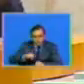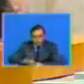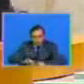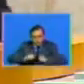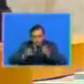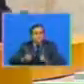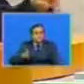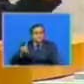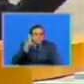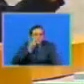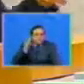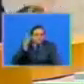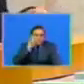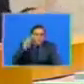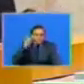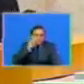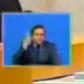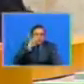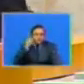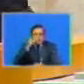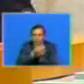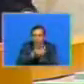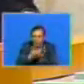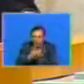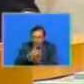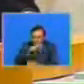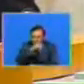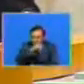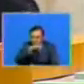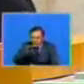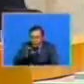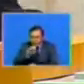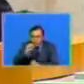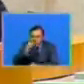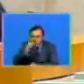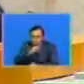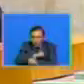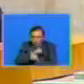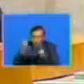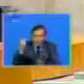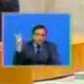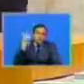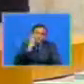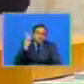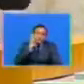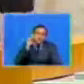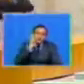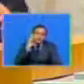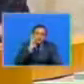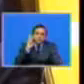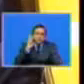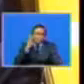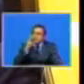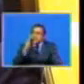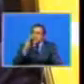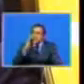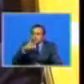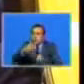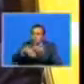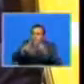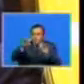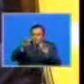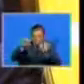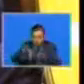esforço diário que começava às 7h30, 8 horas da manhã da segunda e não terminava